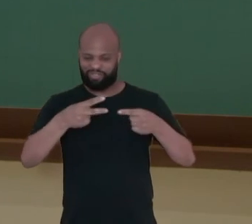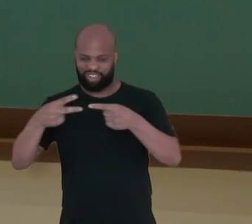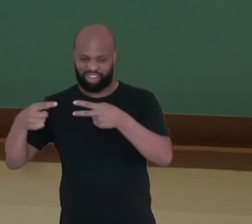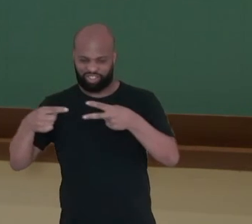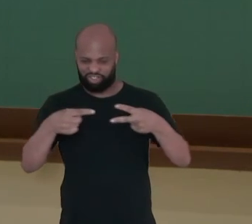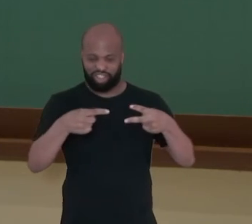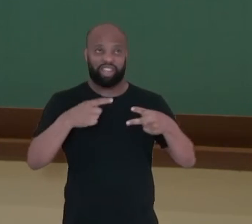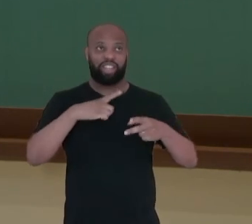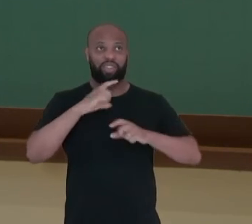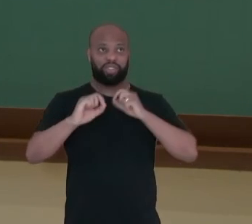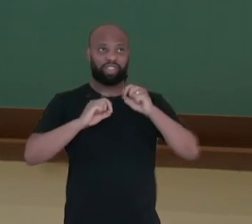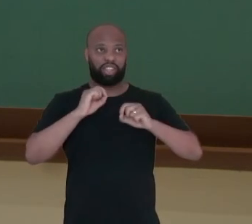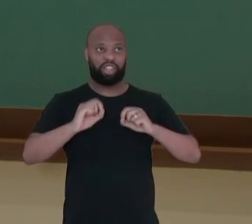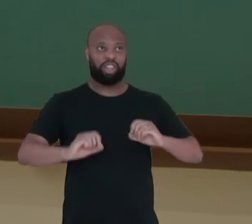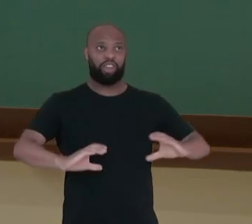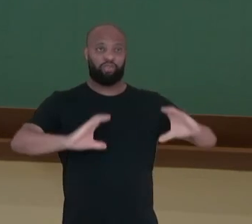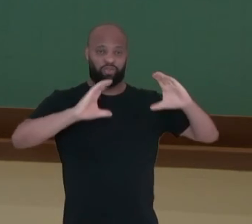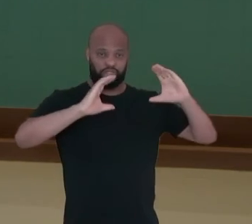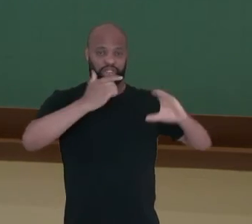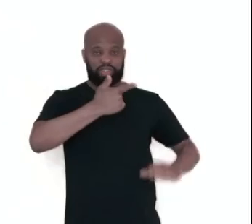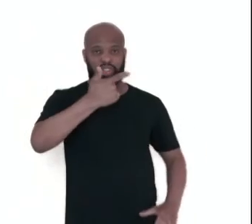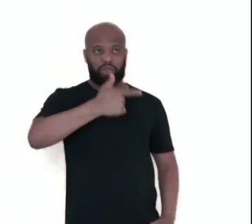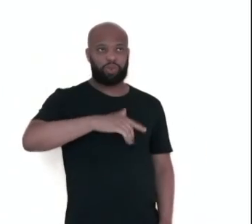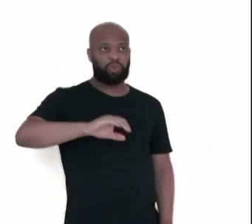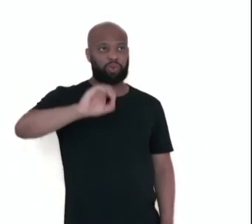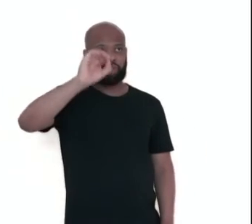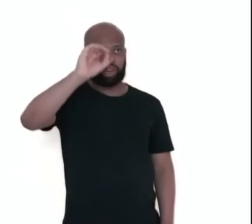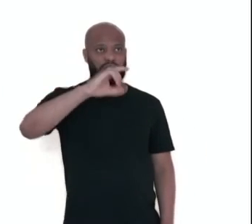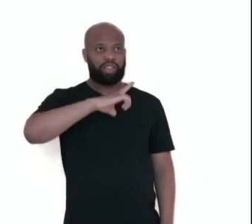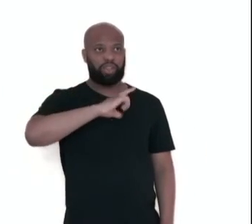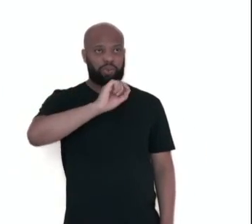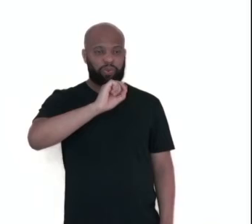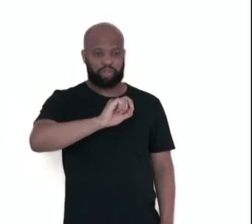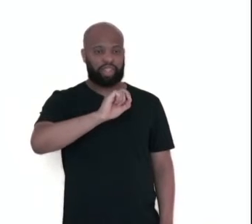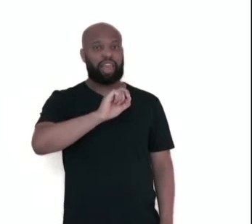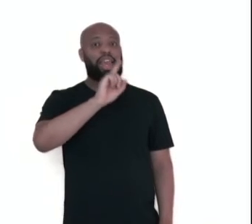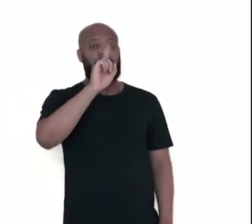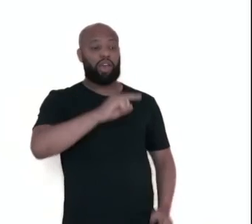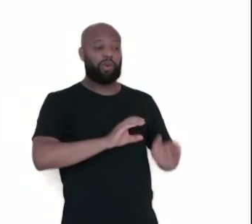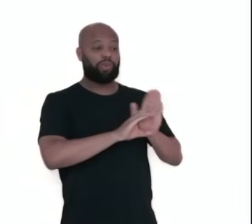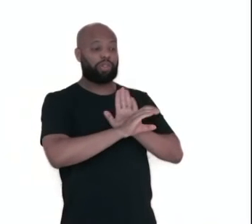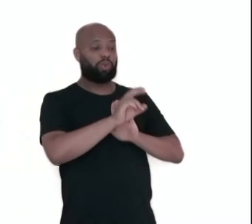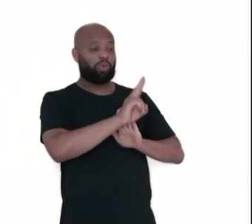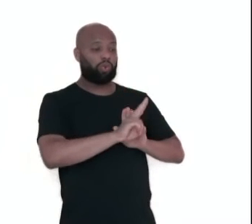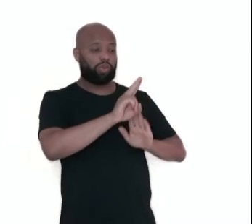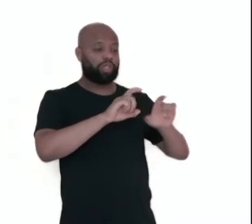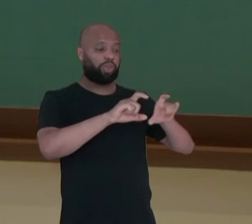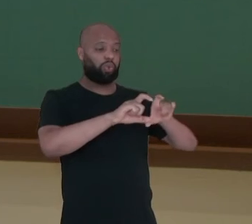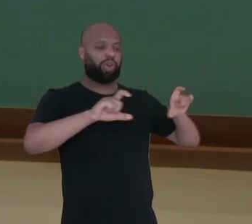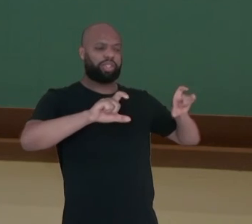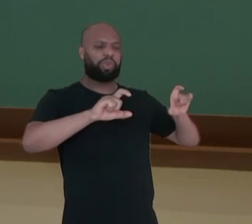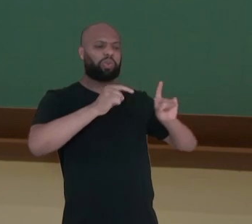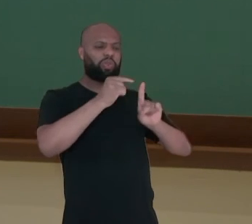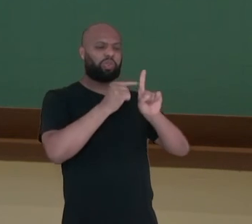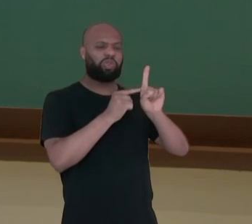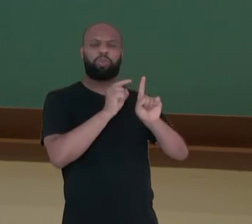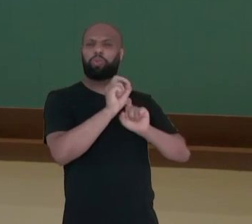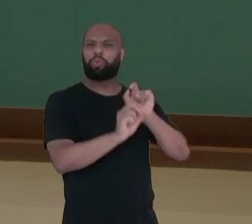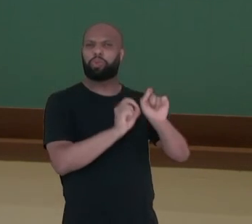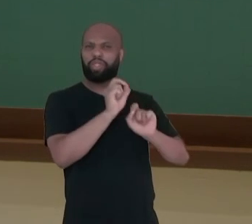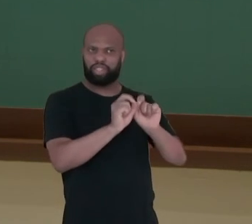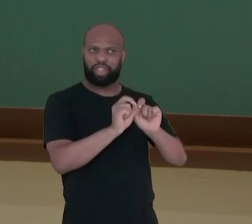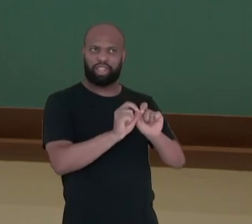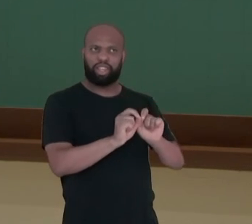função quadrática. Função quadrática é definida por uma equação. Uma equação de que tipo?